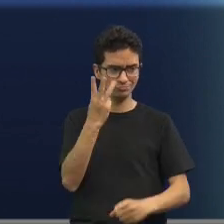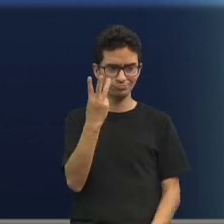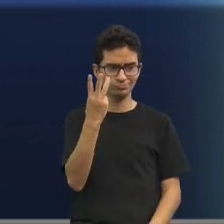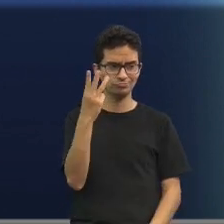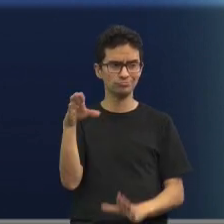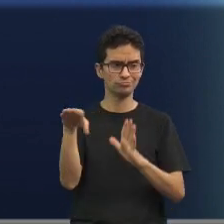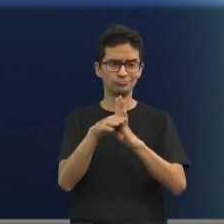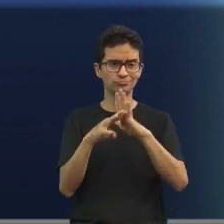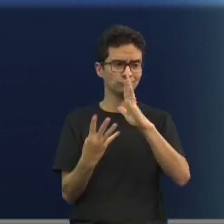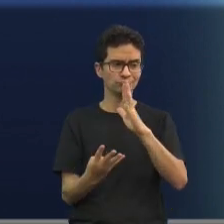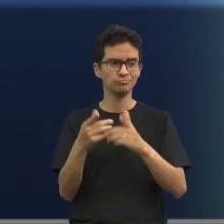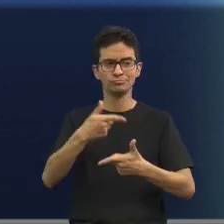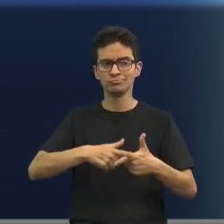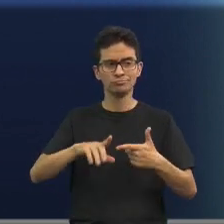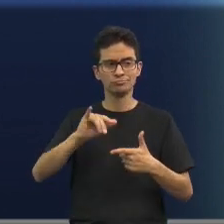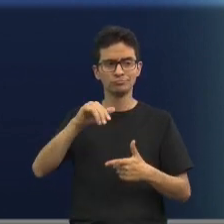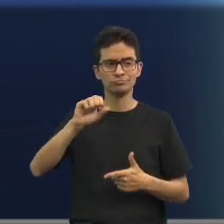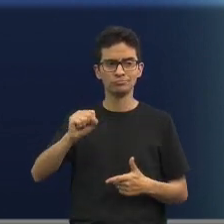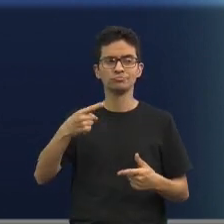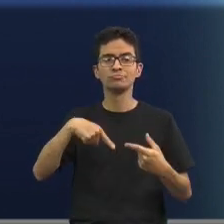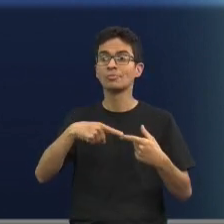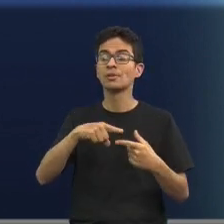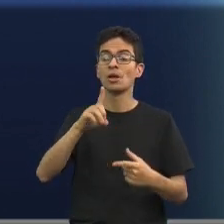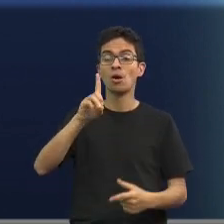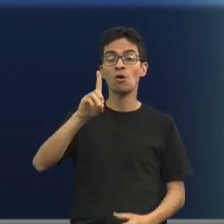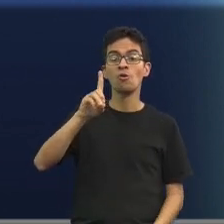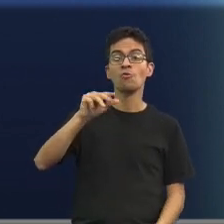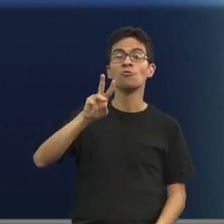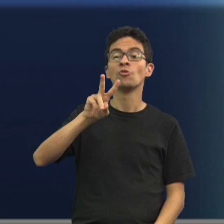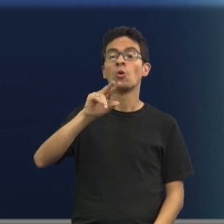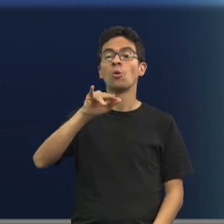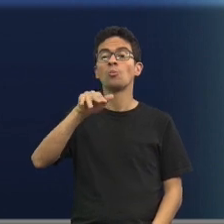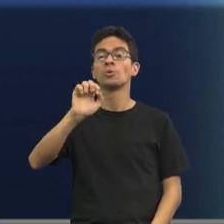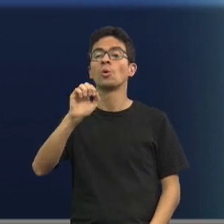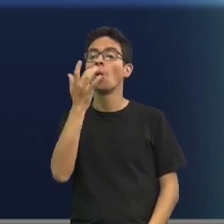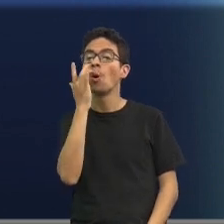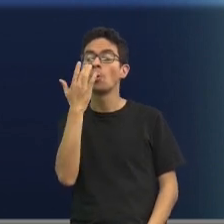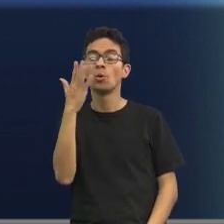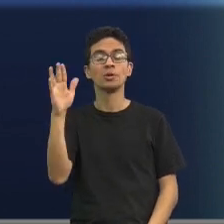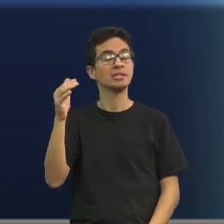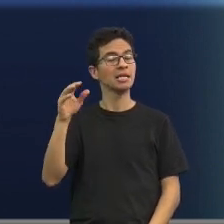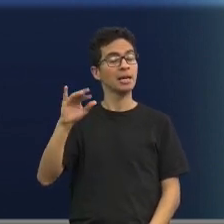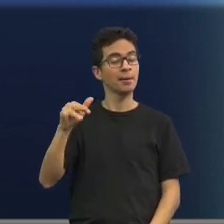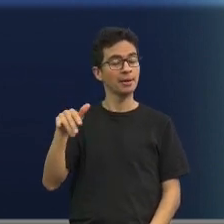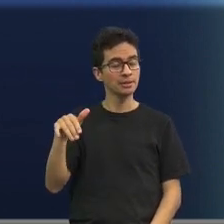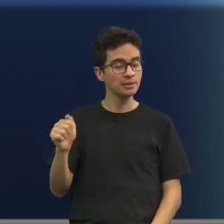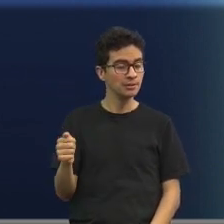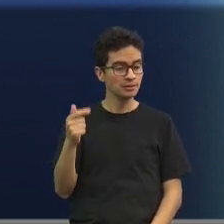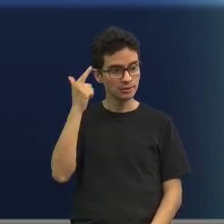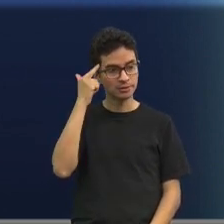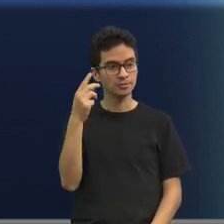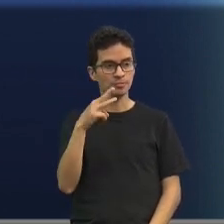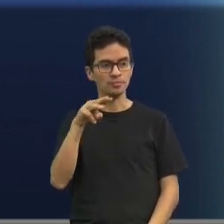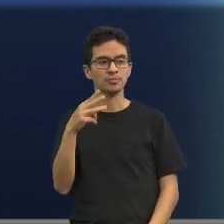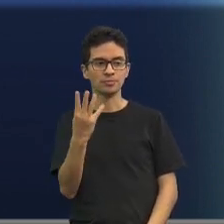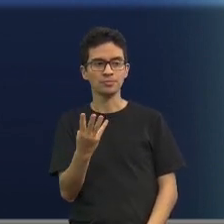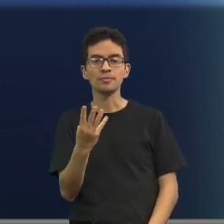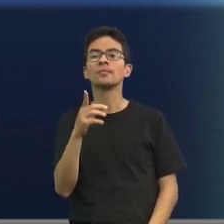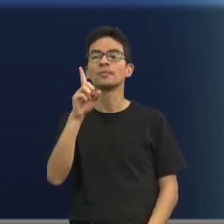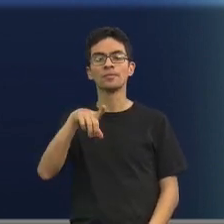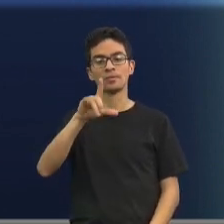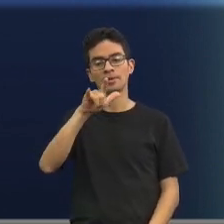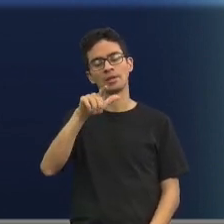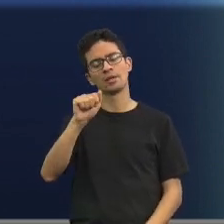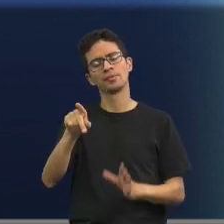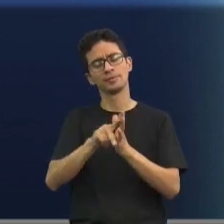dividido pela densidade é o volume do ouro da taça um quarto da massa / 6,1 é o volume da liga